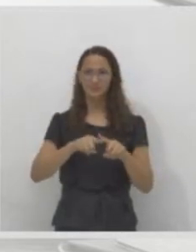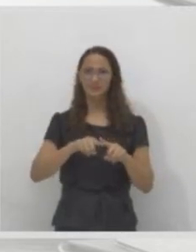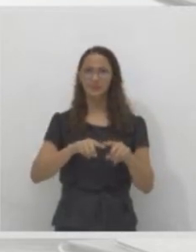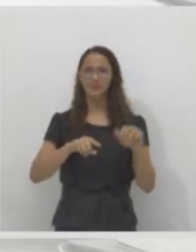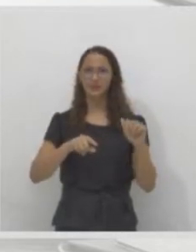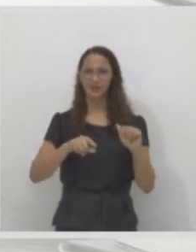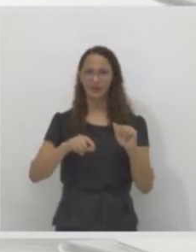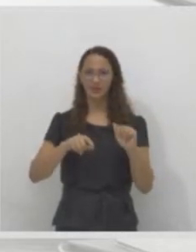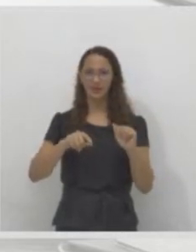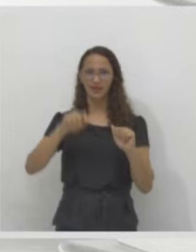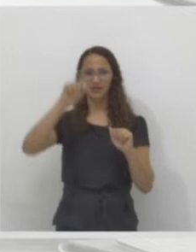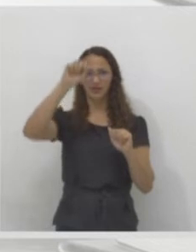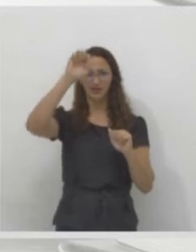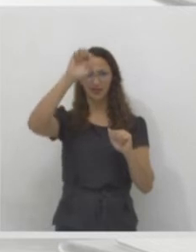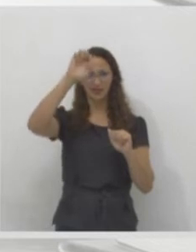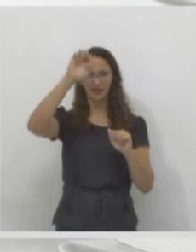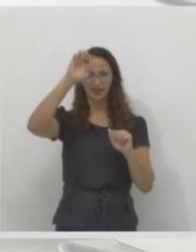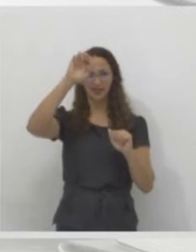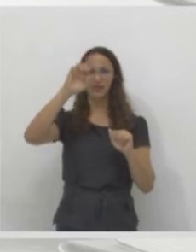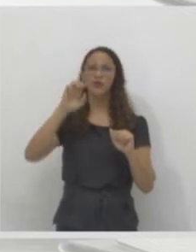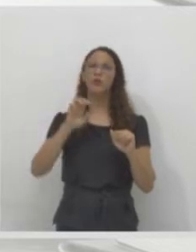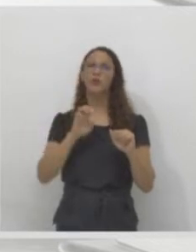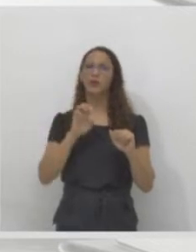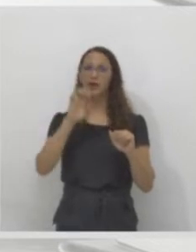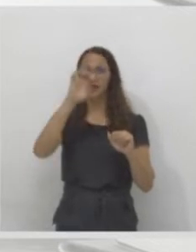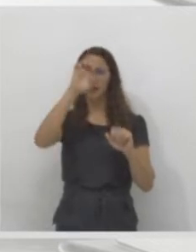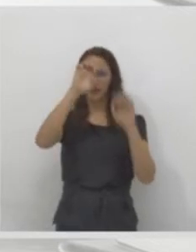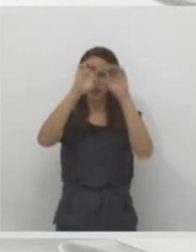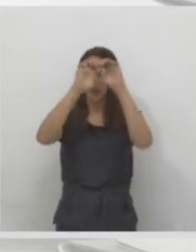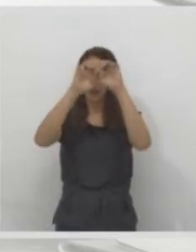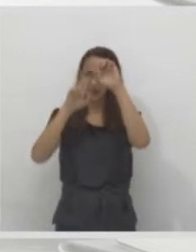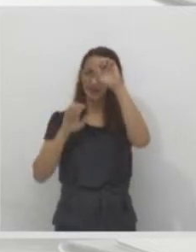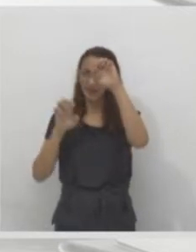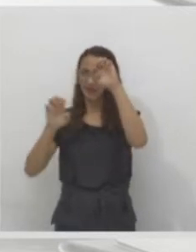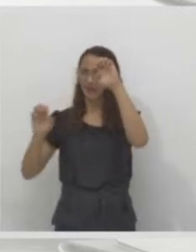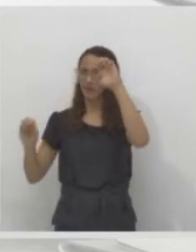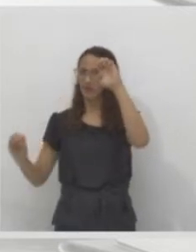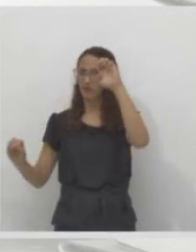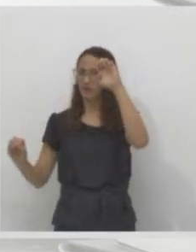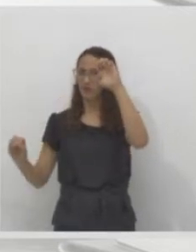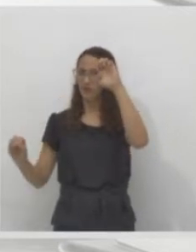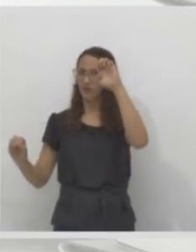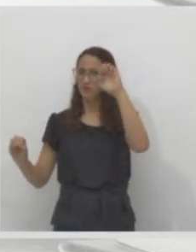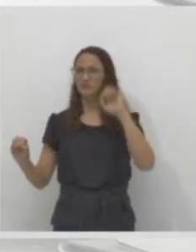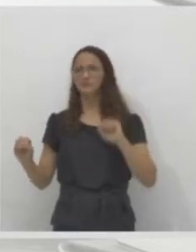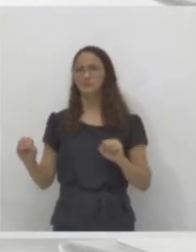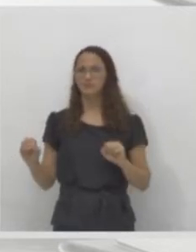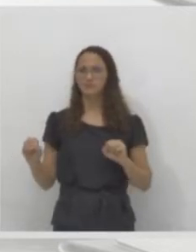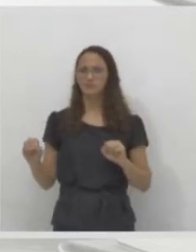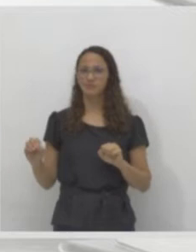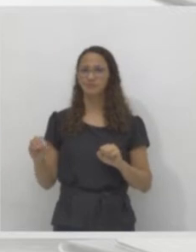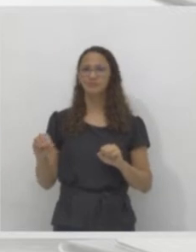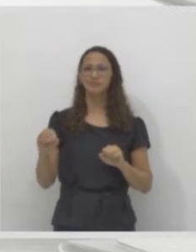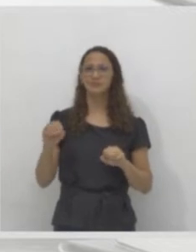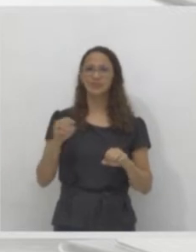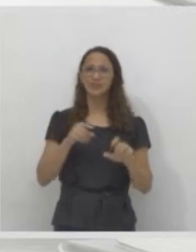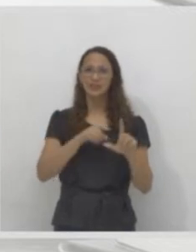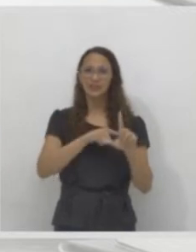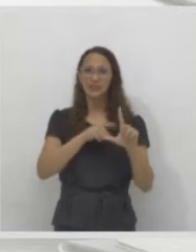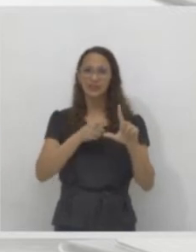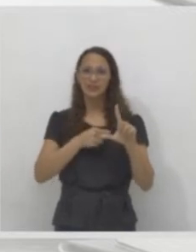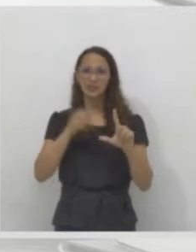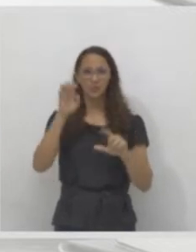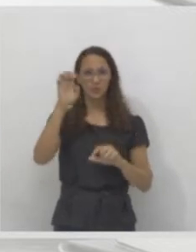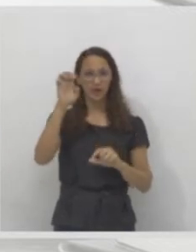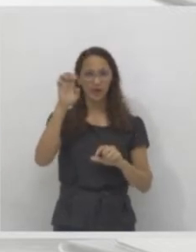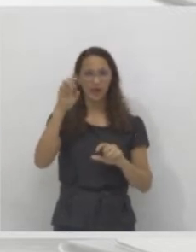o segmento EO, tá? Onde eu chamo medida ângulo E. Eu tenho o